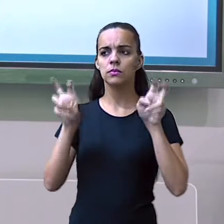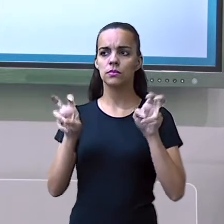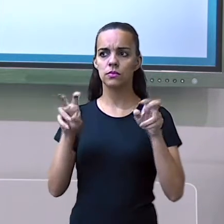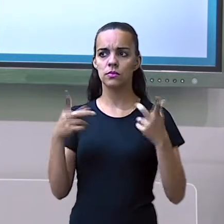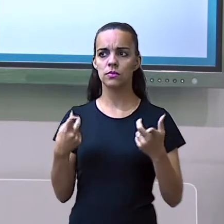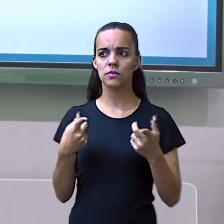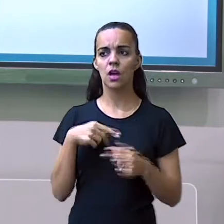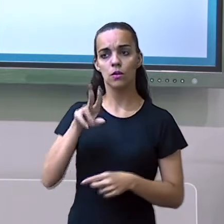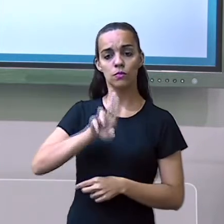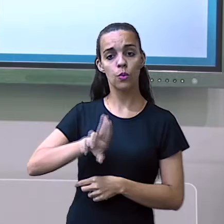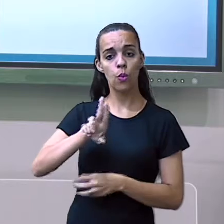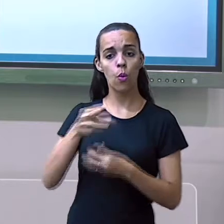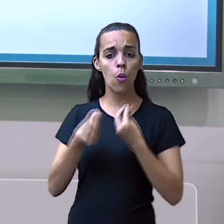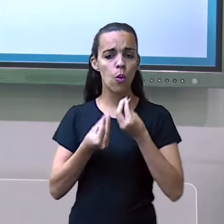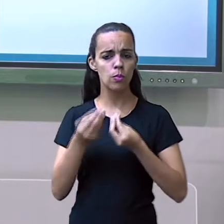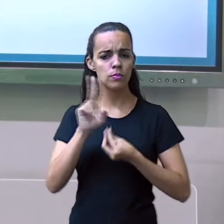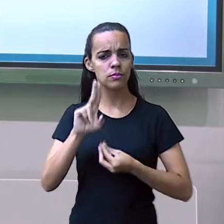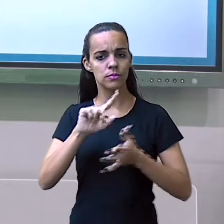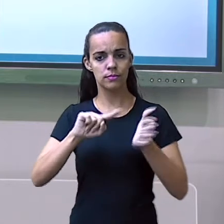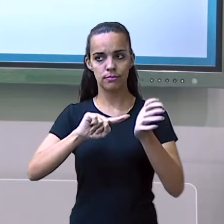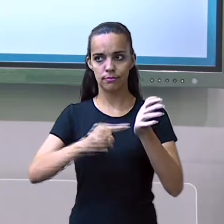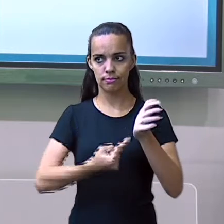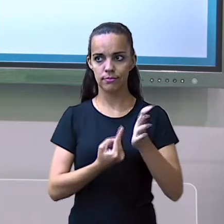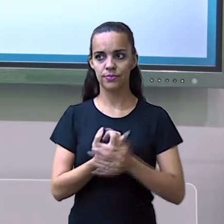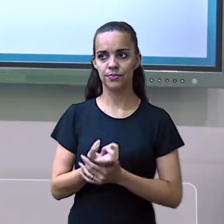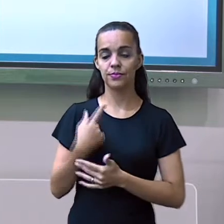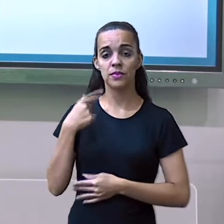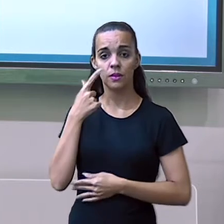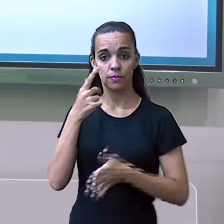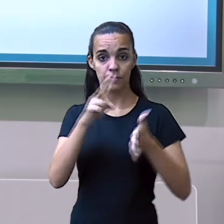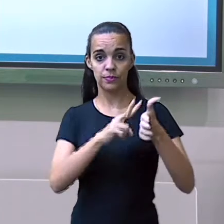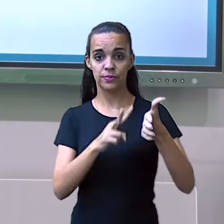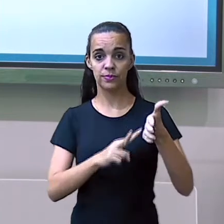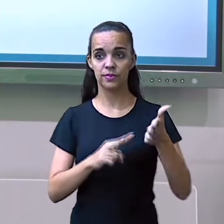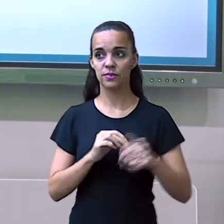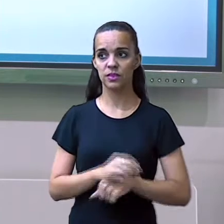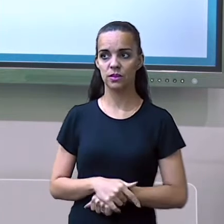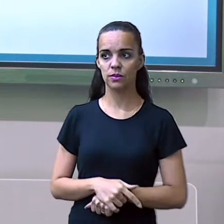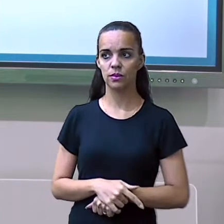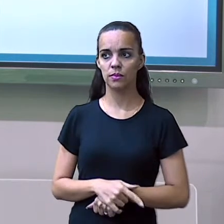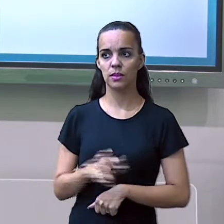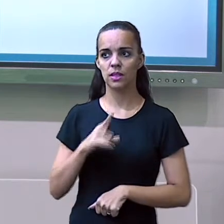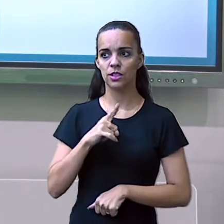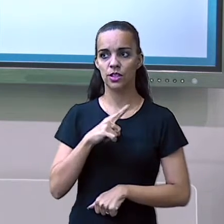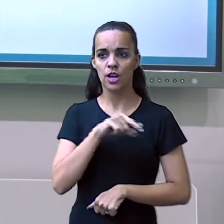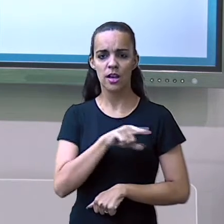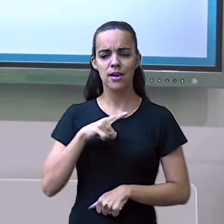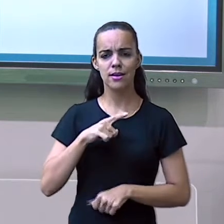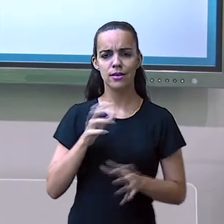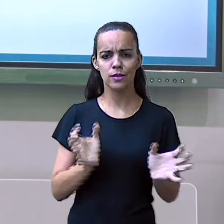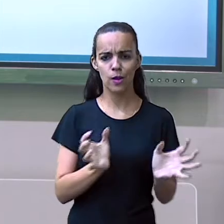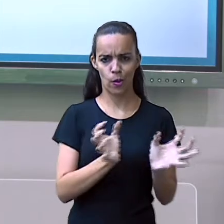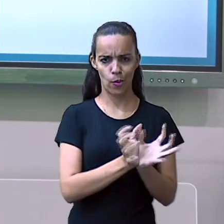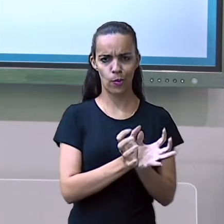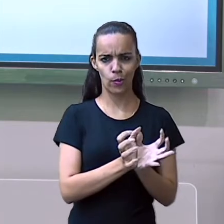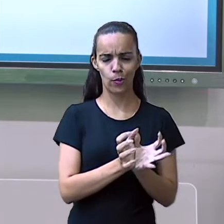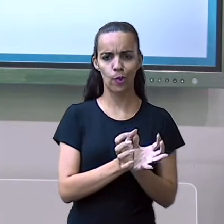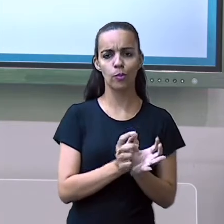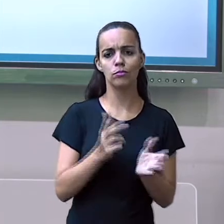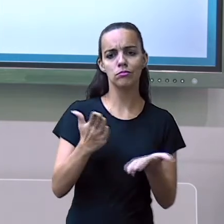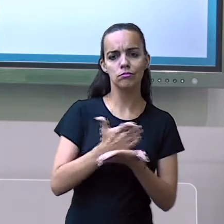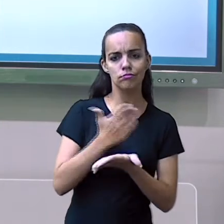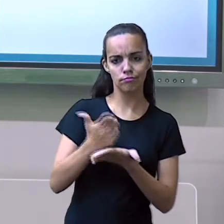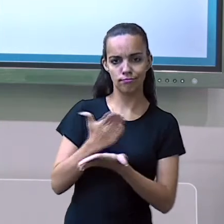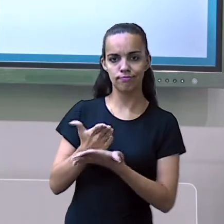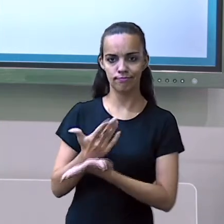o uso da vírgula. Vamos ler uma enciclopédia que está na